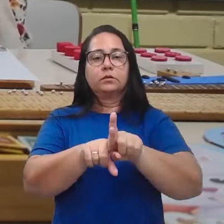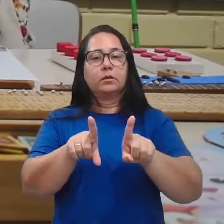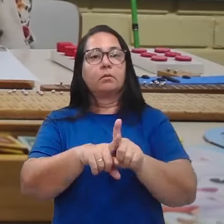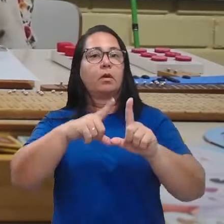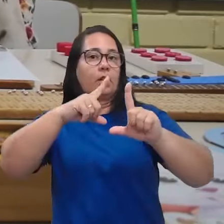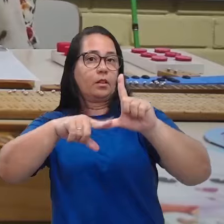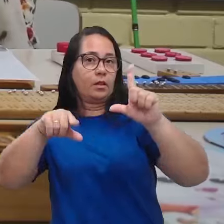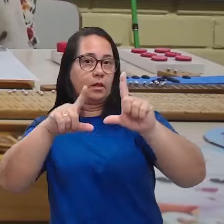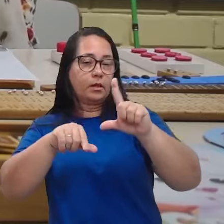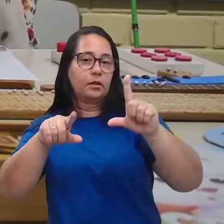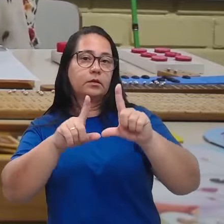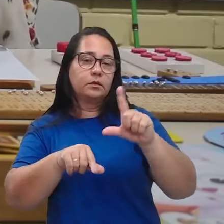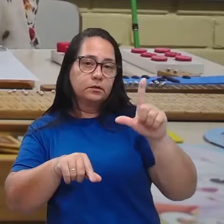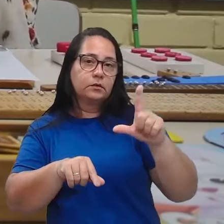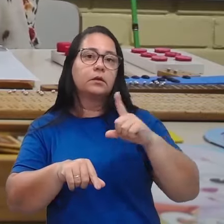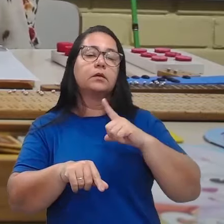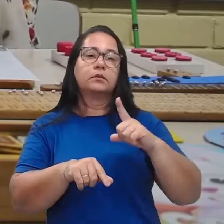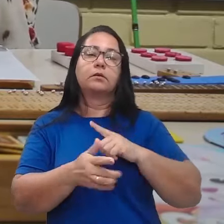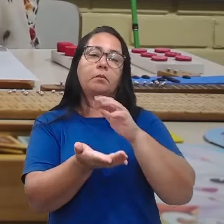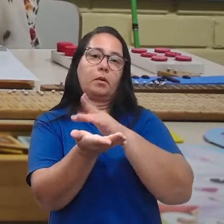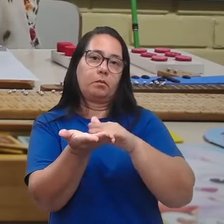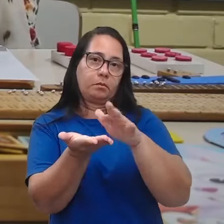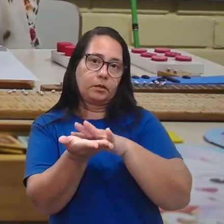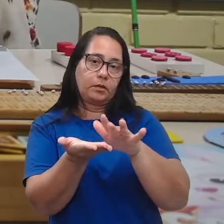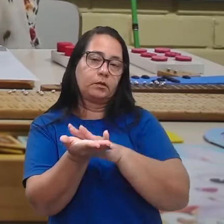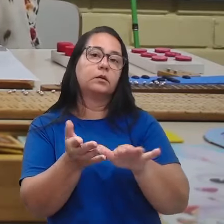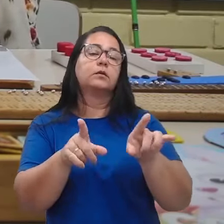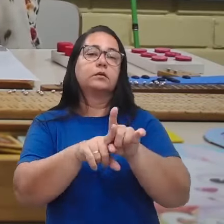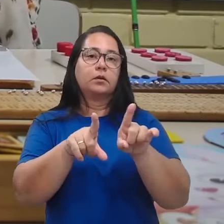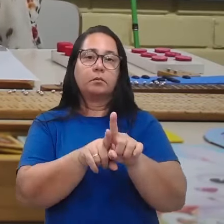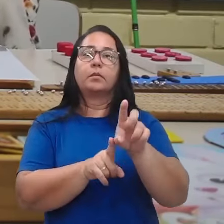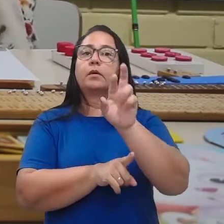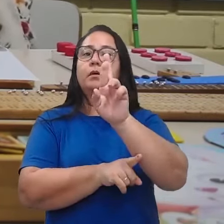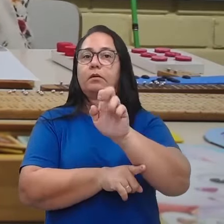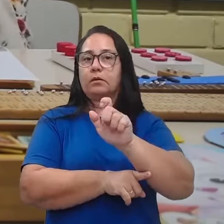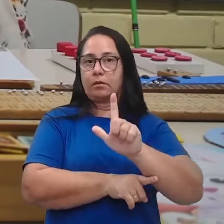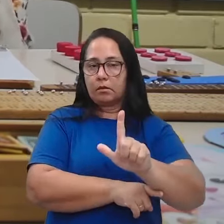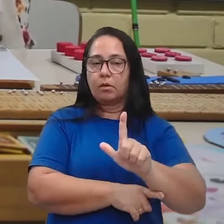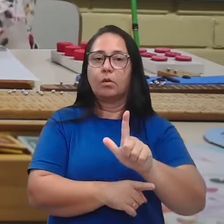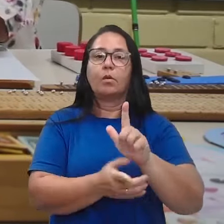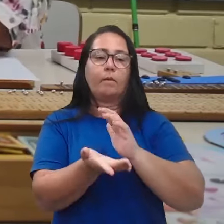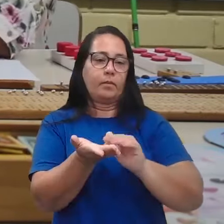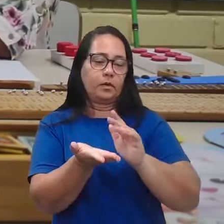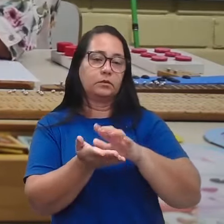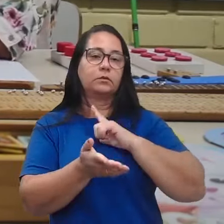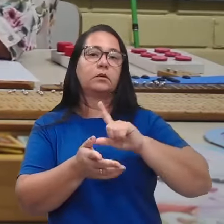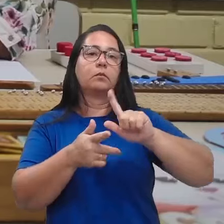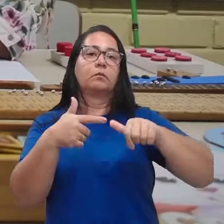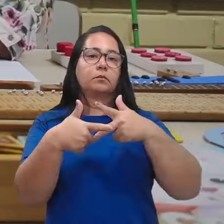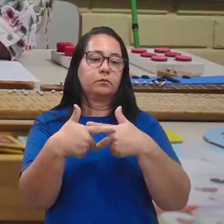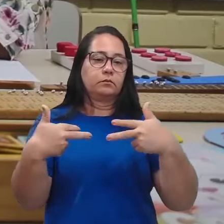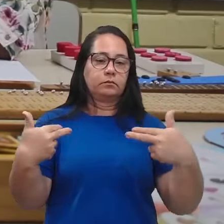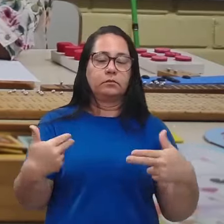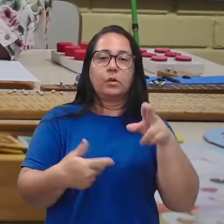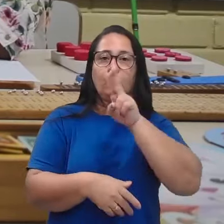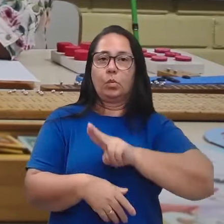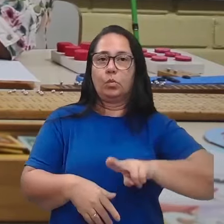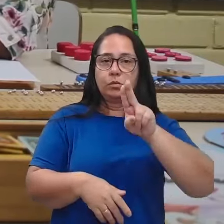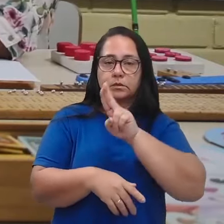cursiva, a letra em braile e a letra real em braile. Aqui também tem os materiais para fazer na